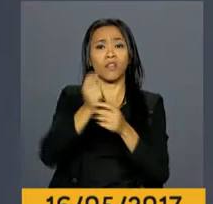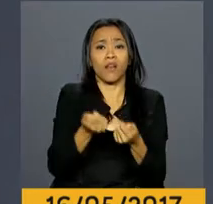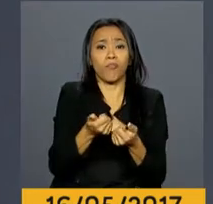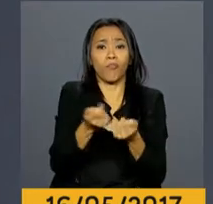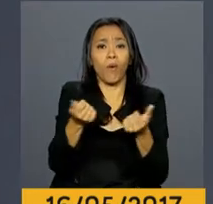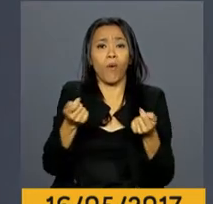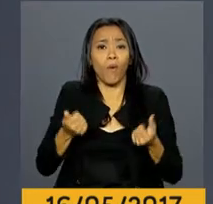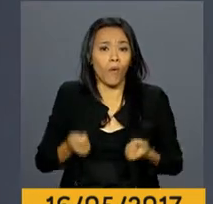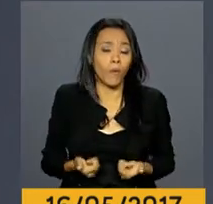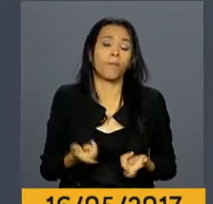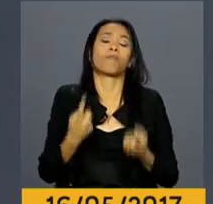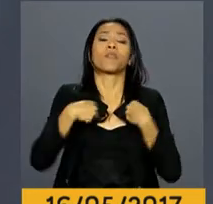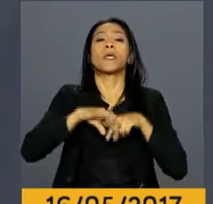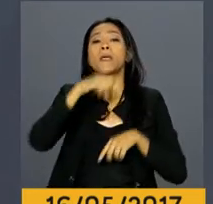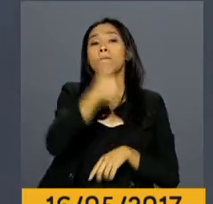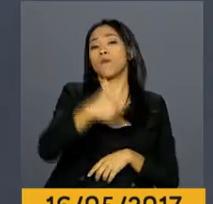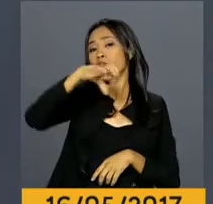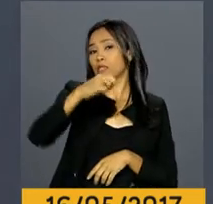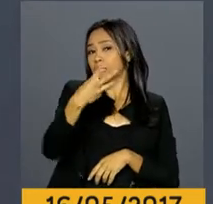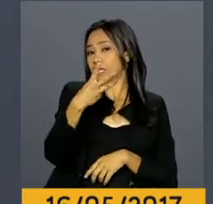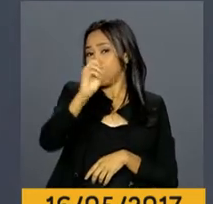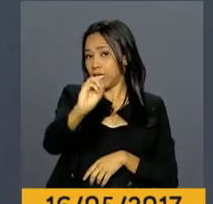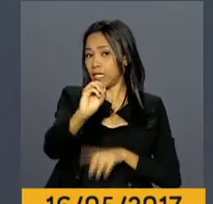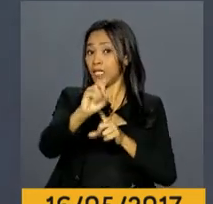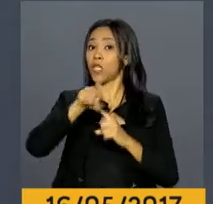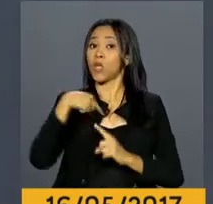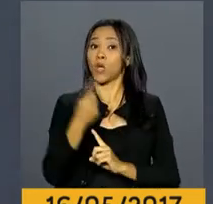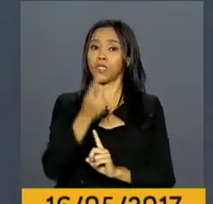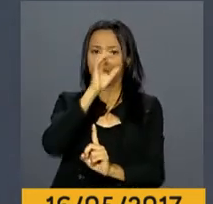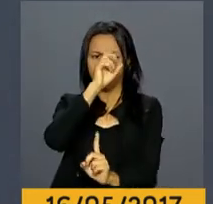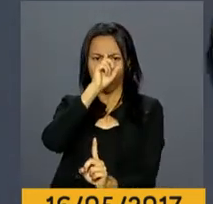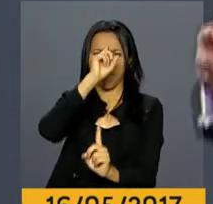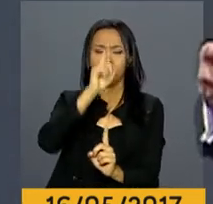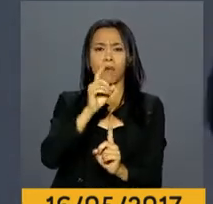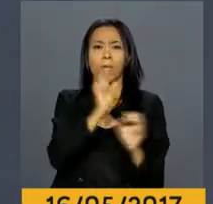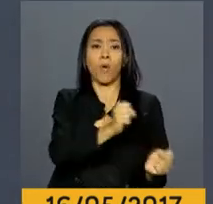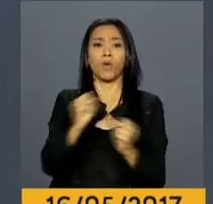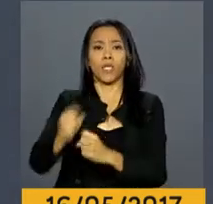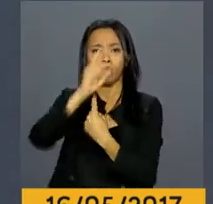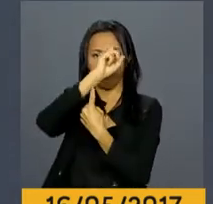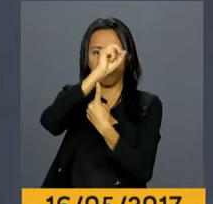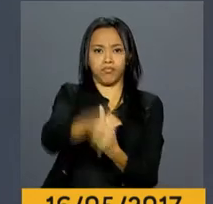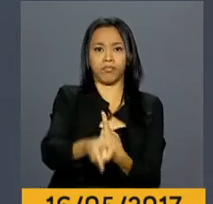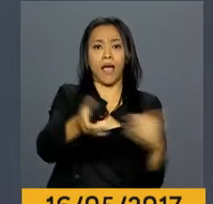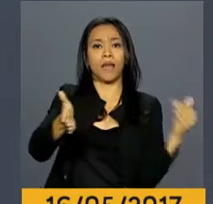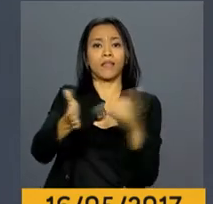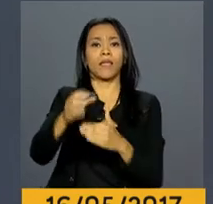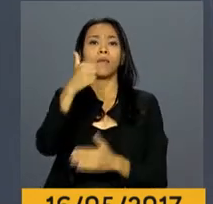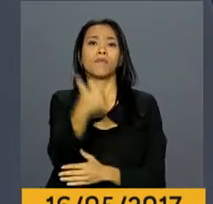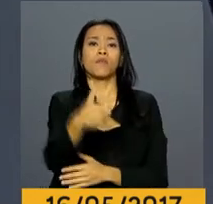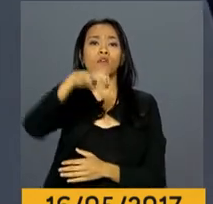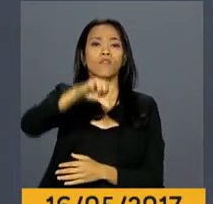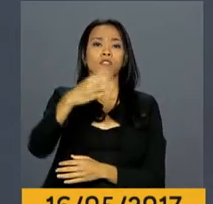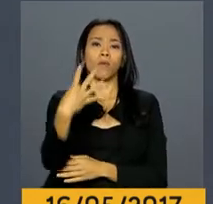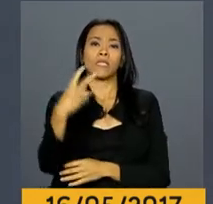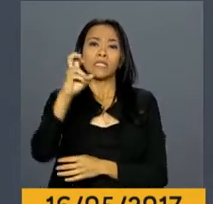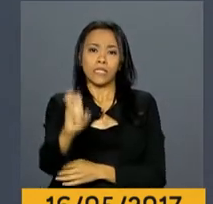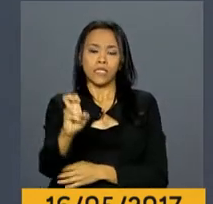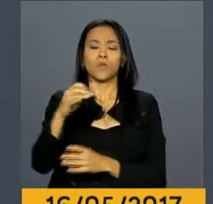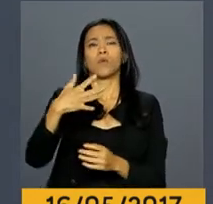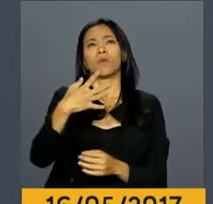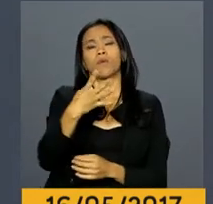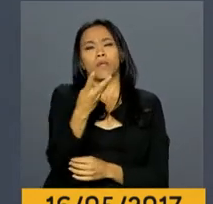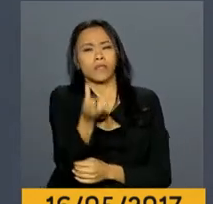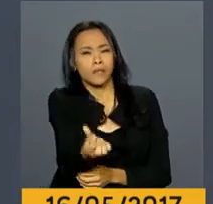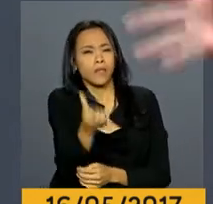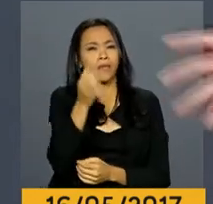30. Em 1930, nós centralizamos o poder até 1945. 45, novamente,